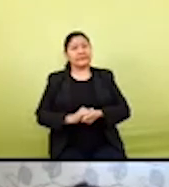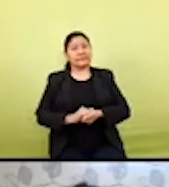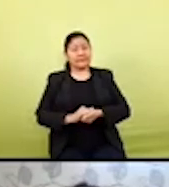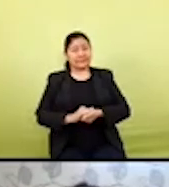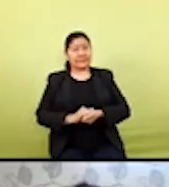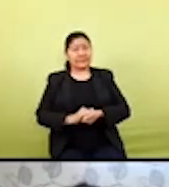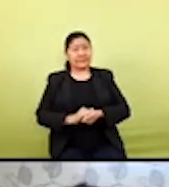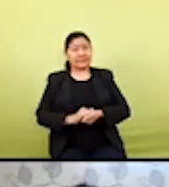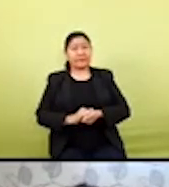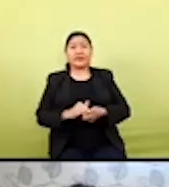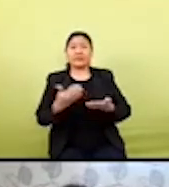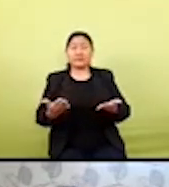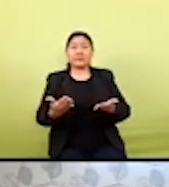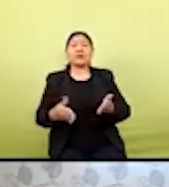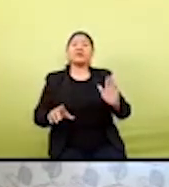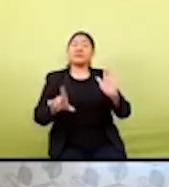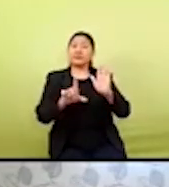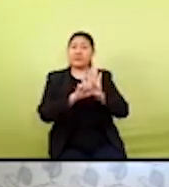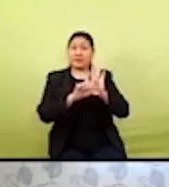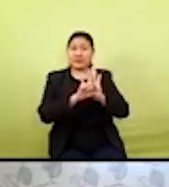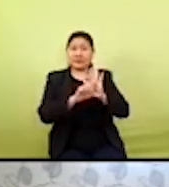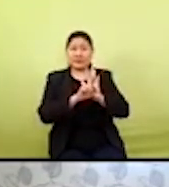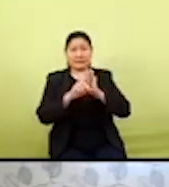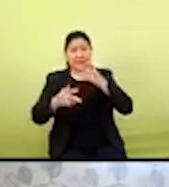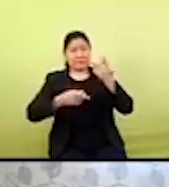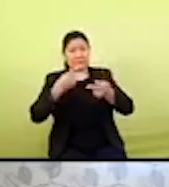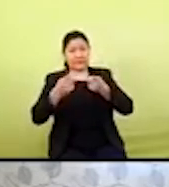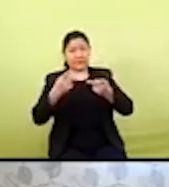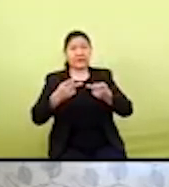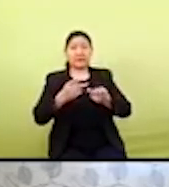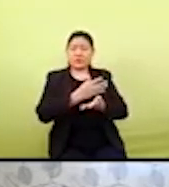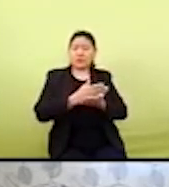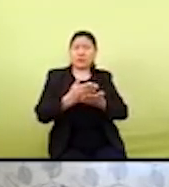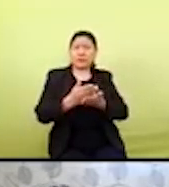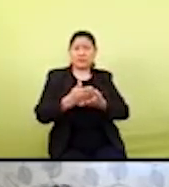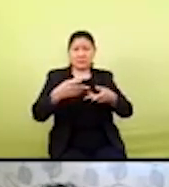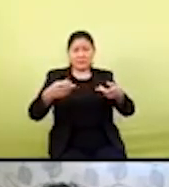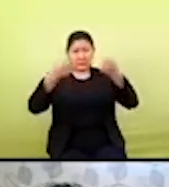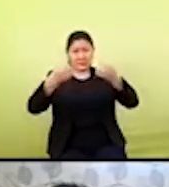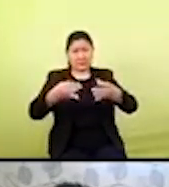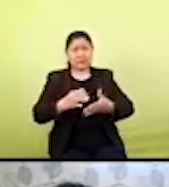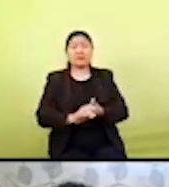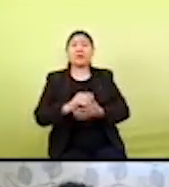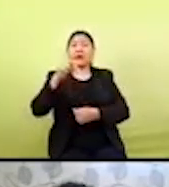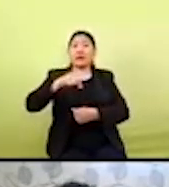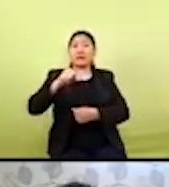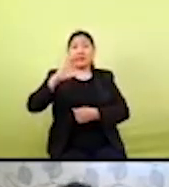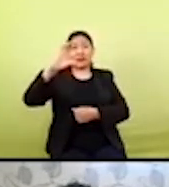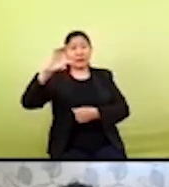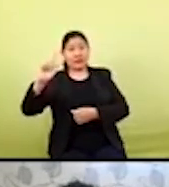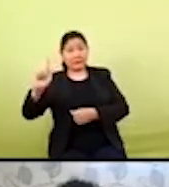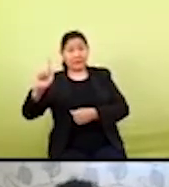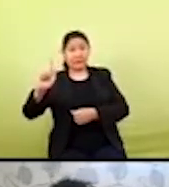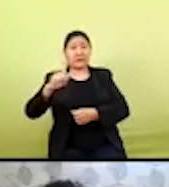Só para citar a lei que a Aline comentou no início, né, Campo Grande foi, né, uma das